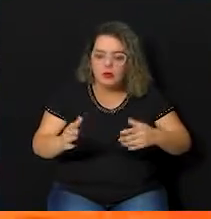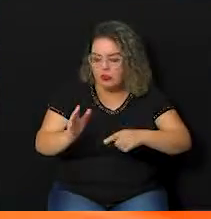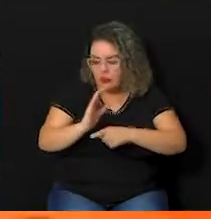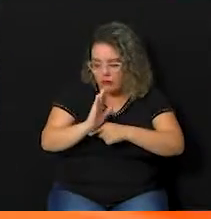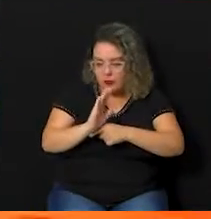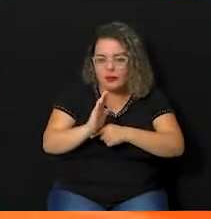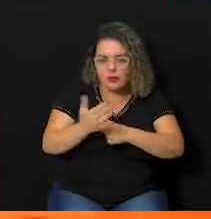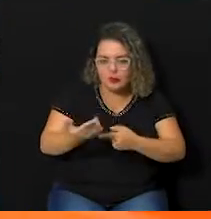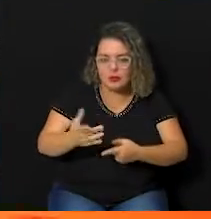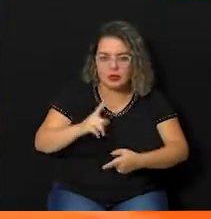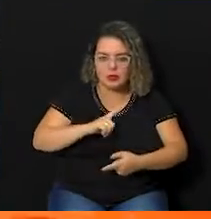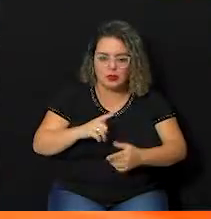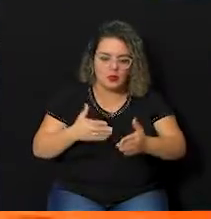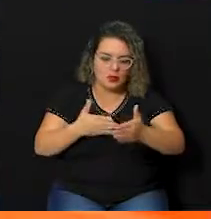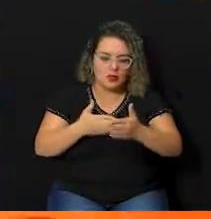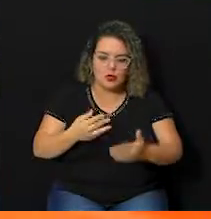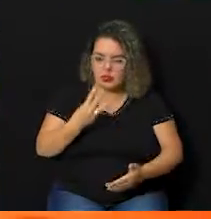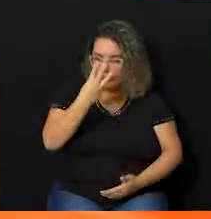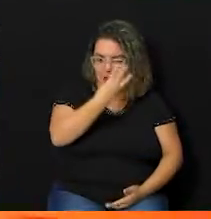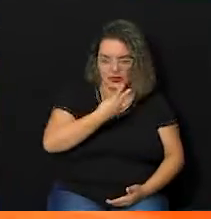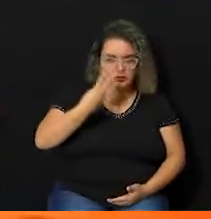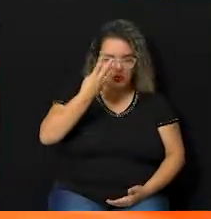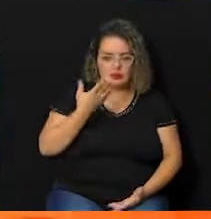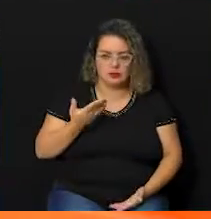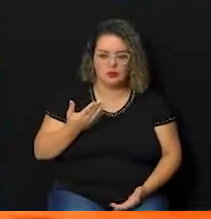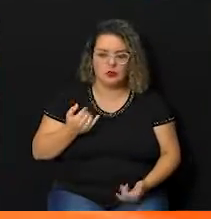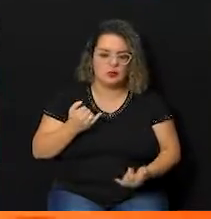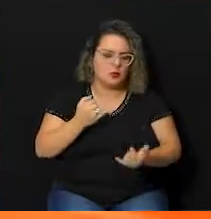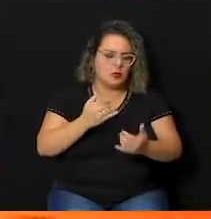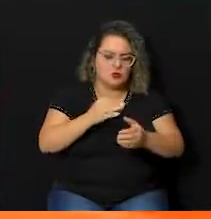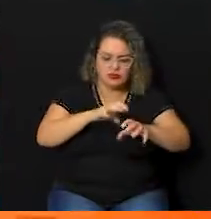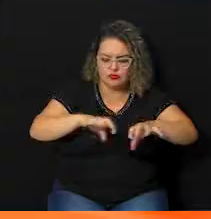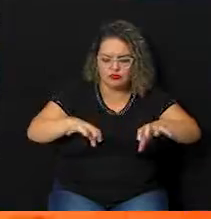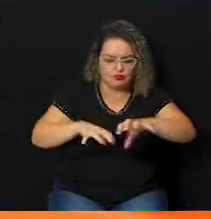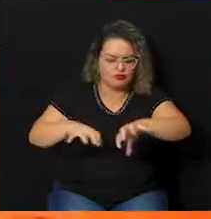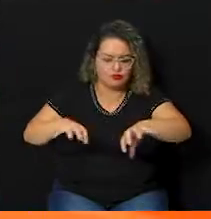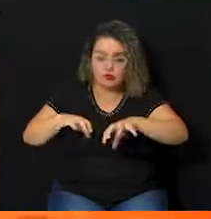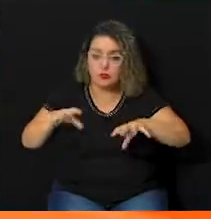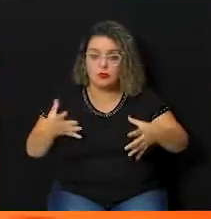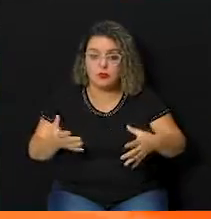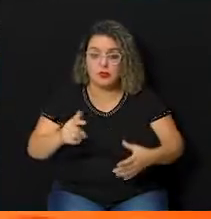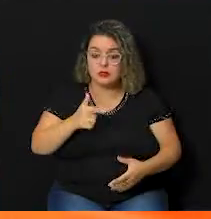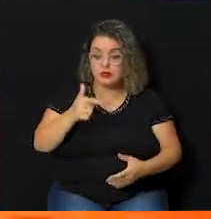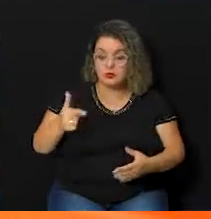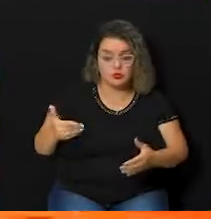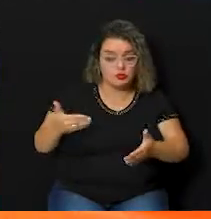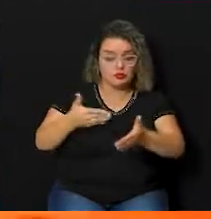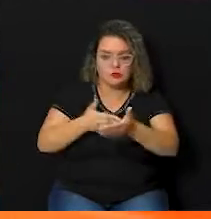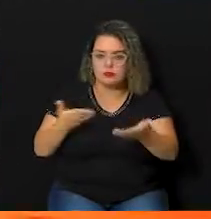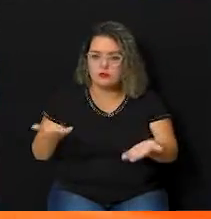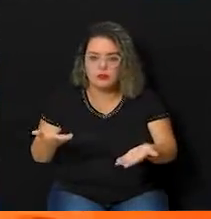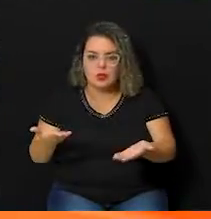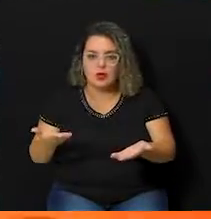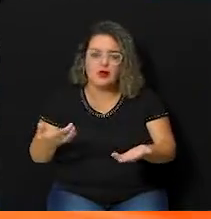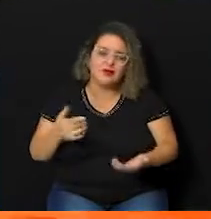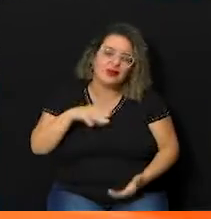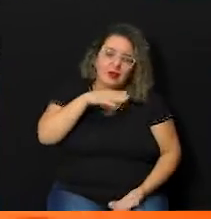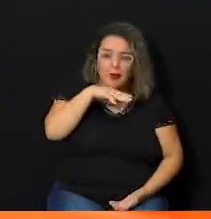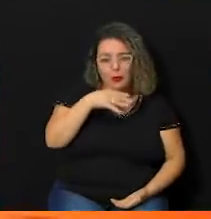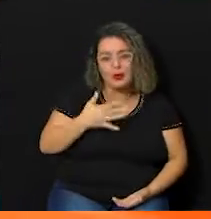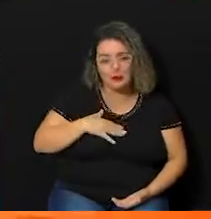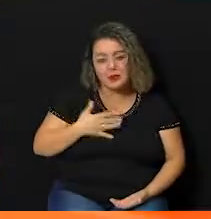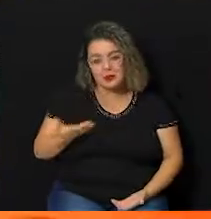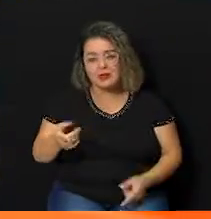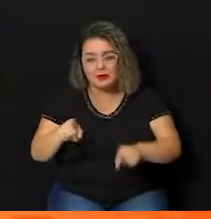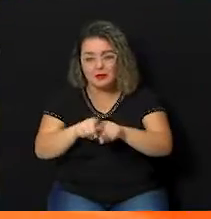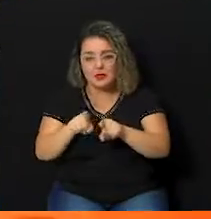são 3 horas de filme. Então eu posso dividir isso em muita coisa. Só que se eu não colocar algo além, também fica sem graça até pra mim. Então a ideia é tipo